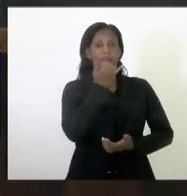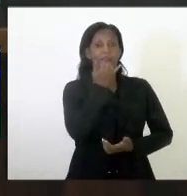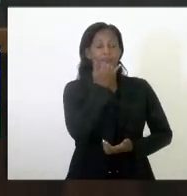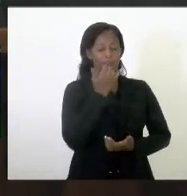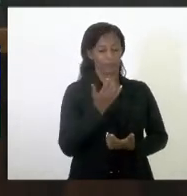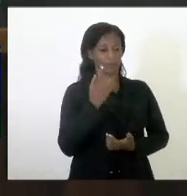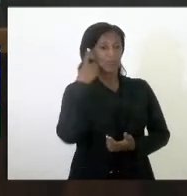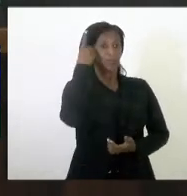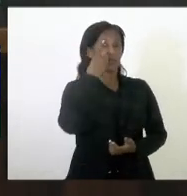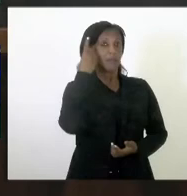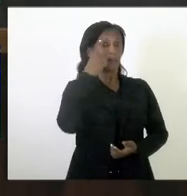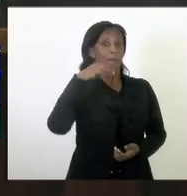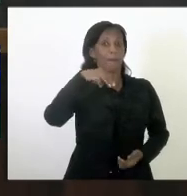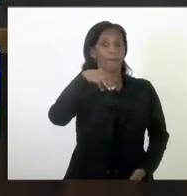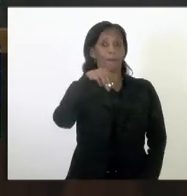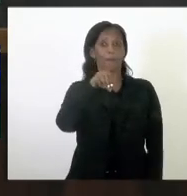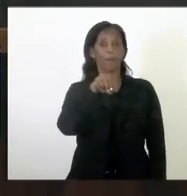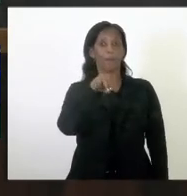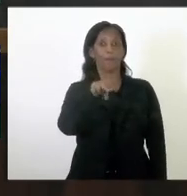Mônica.